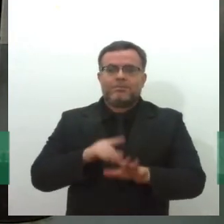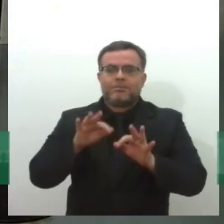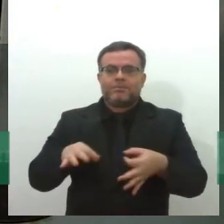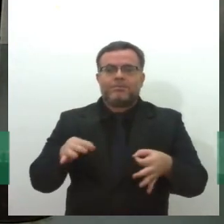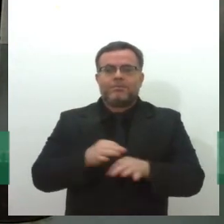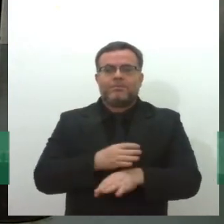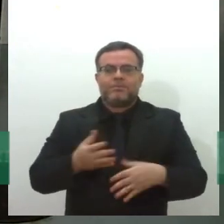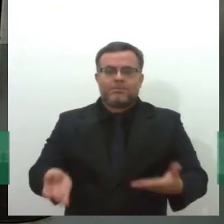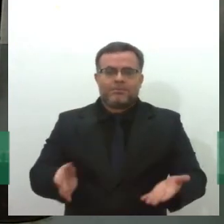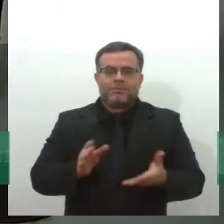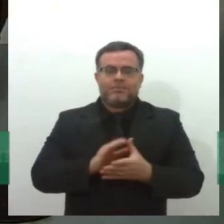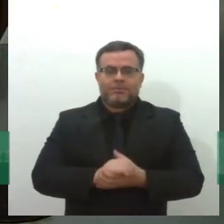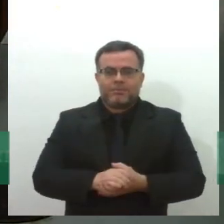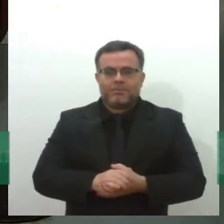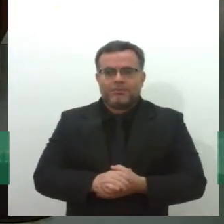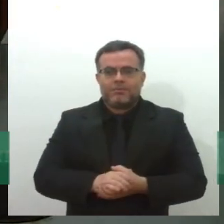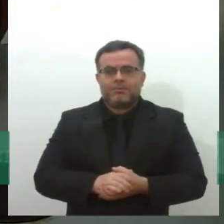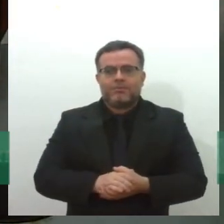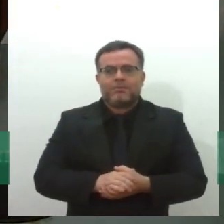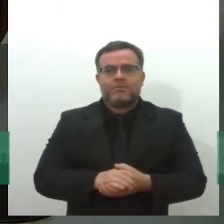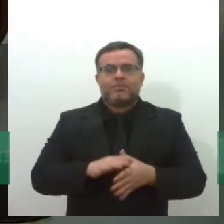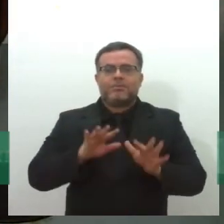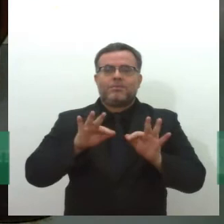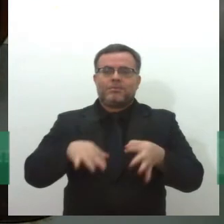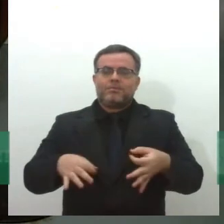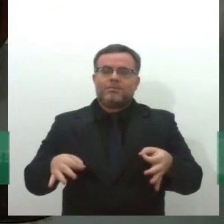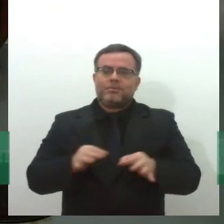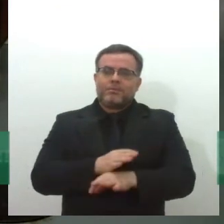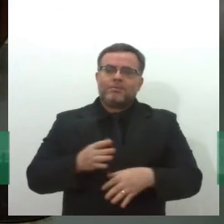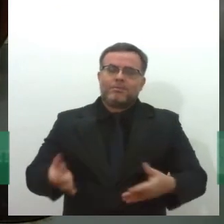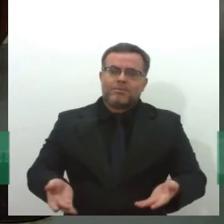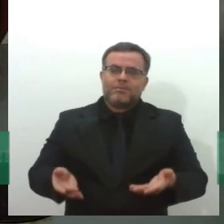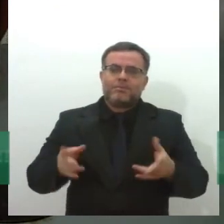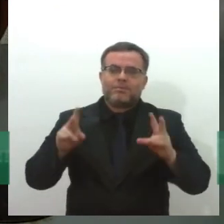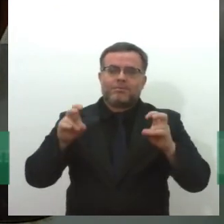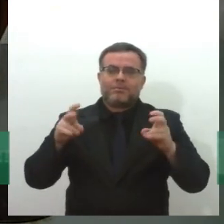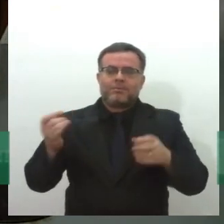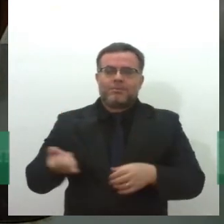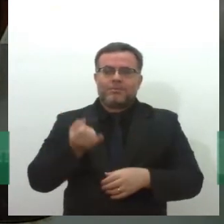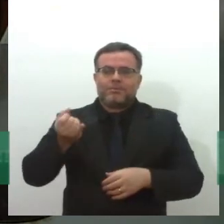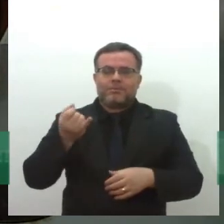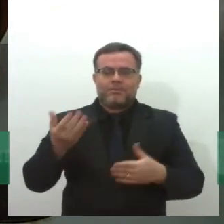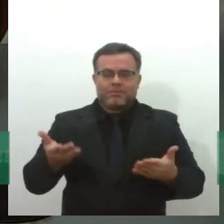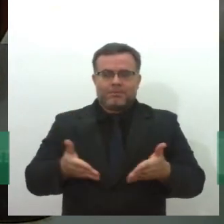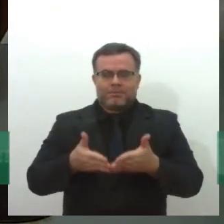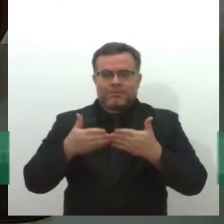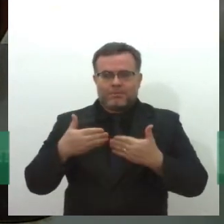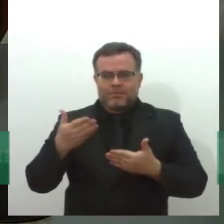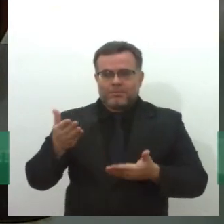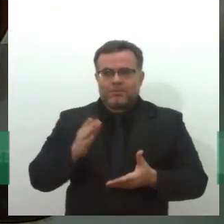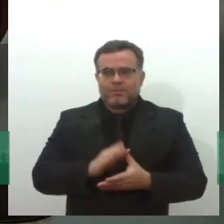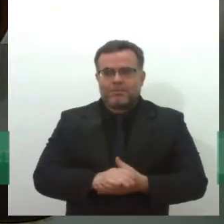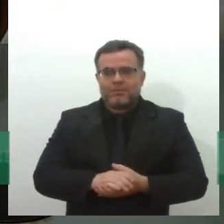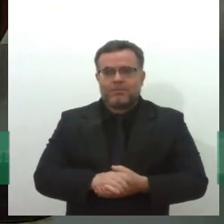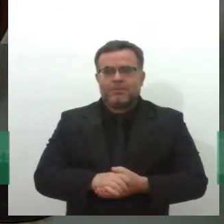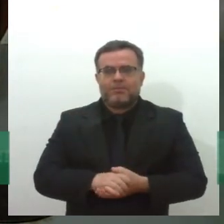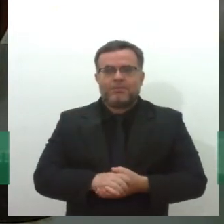do programa, estourei aí 2 minutos nesse tema que mexe com a vida da população. Carolina, um espaço aí para você se